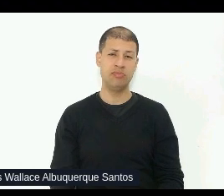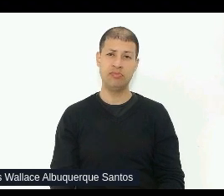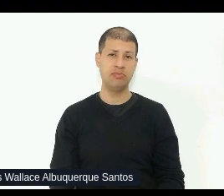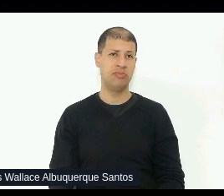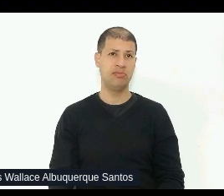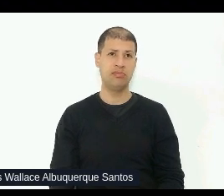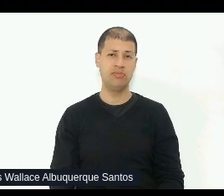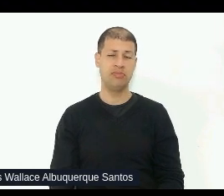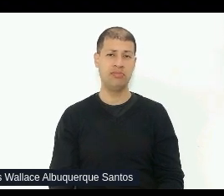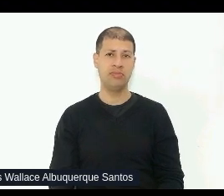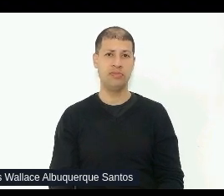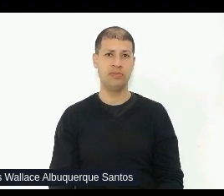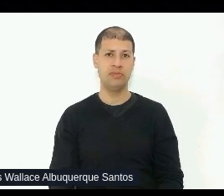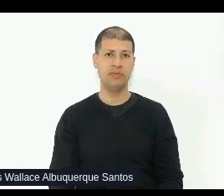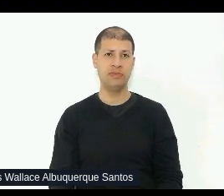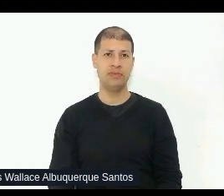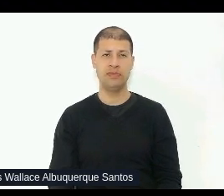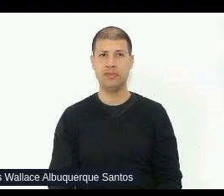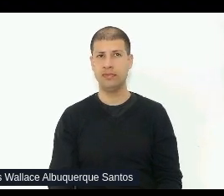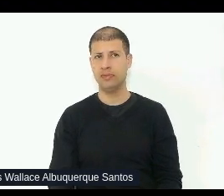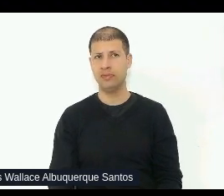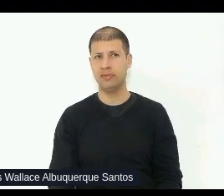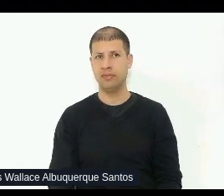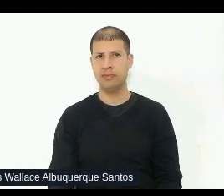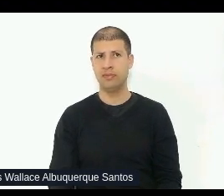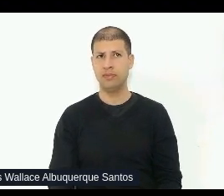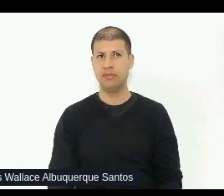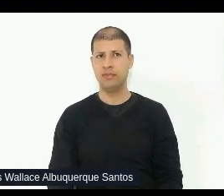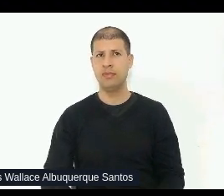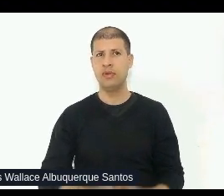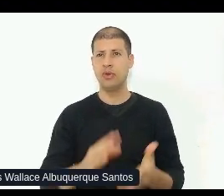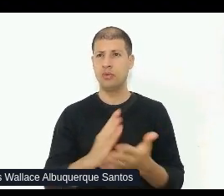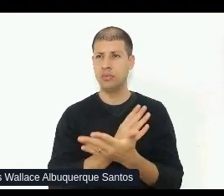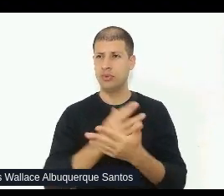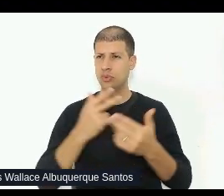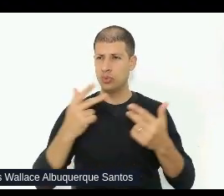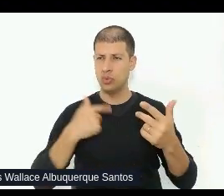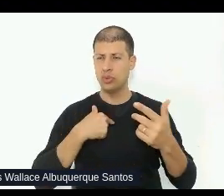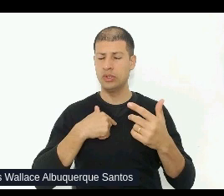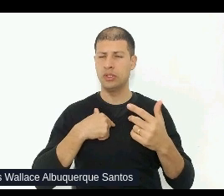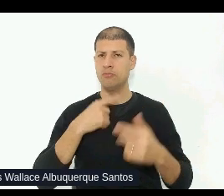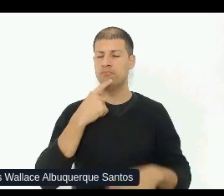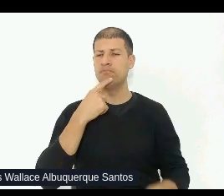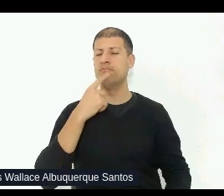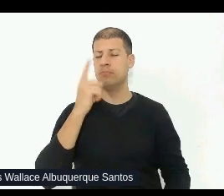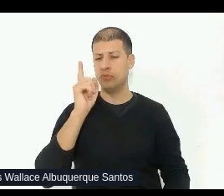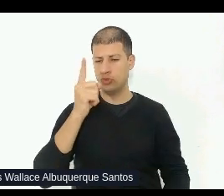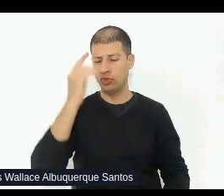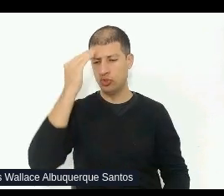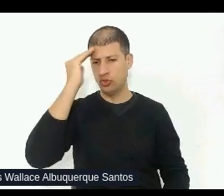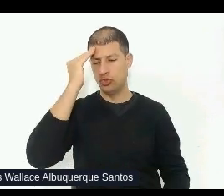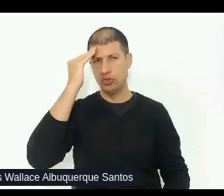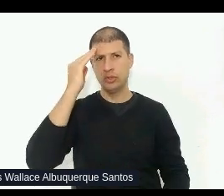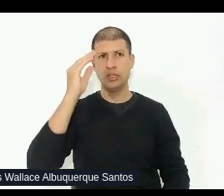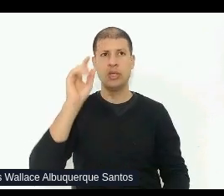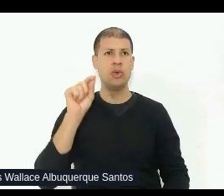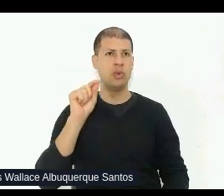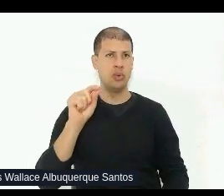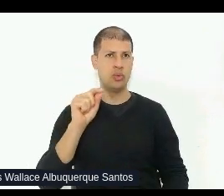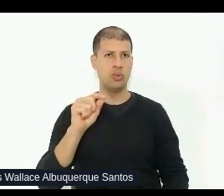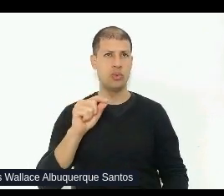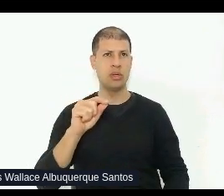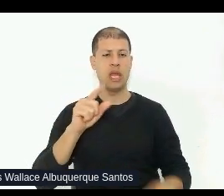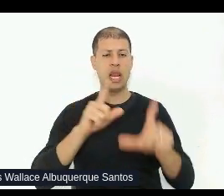Então, depois algumas coisas que eu modifiquei, né, para que tivesse uma visibilidade, trazer um tamanho de